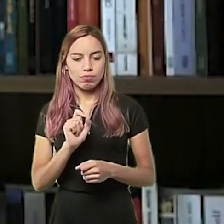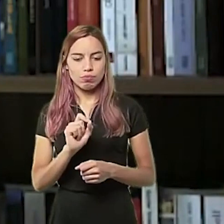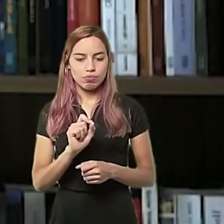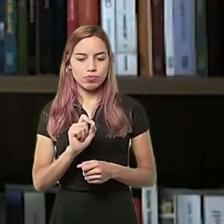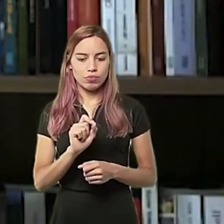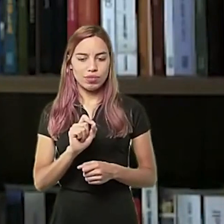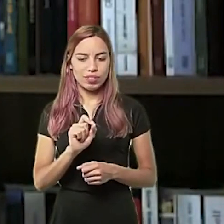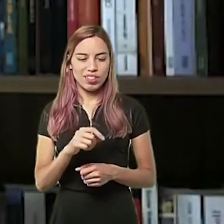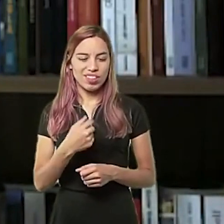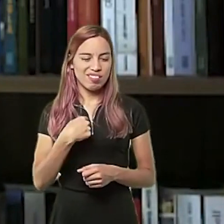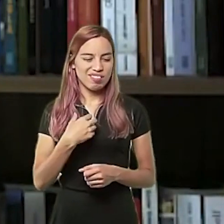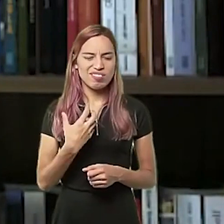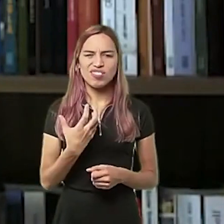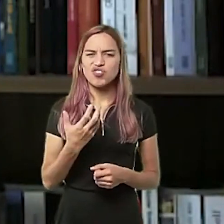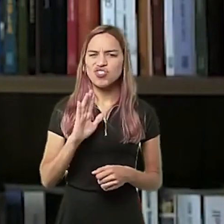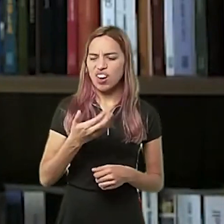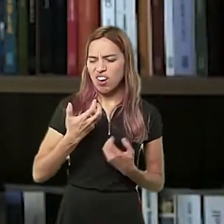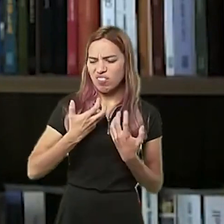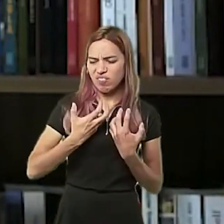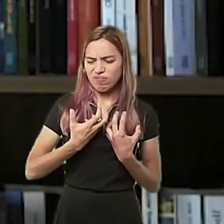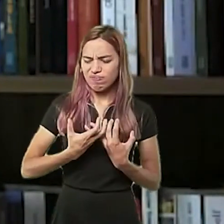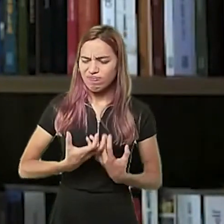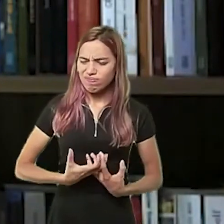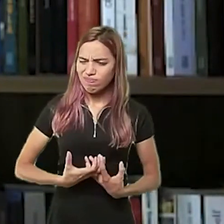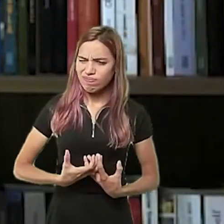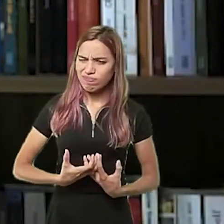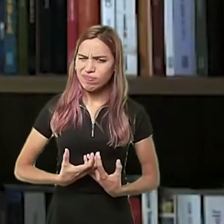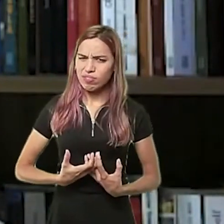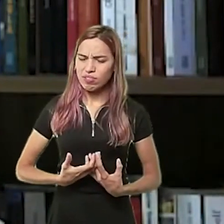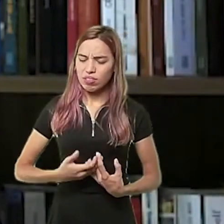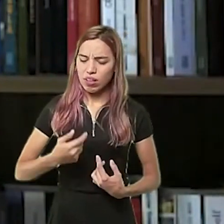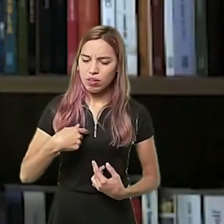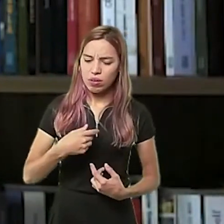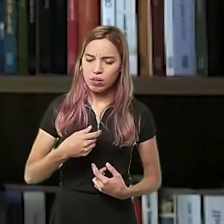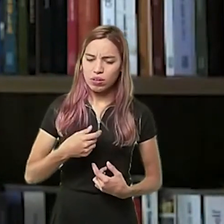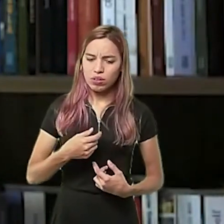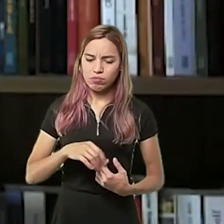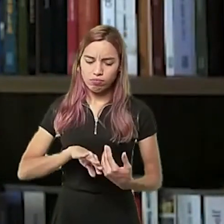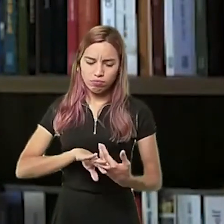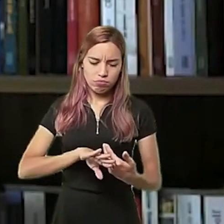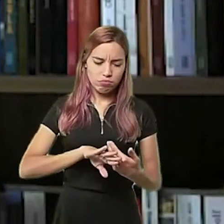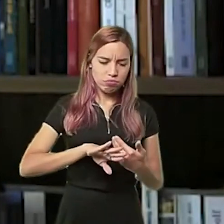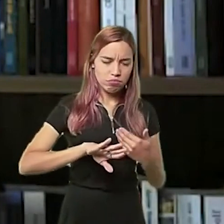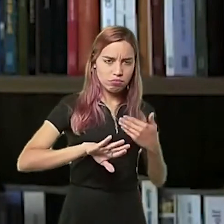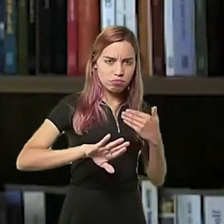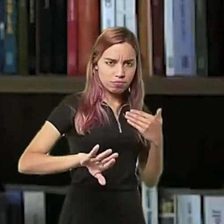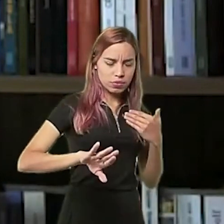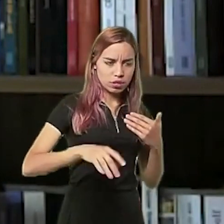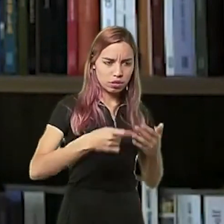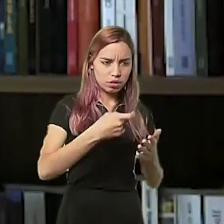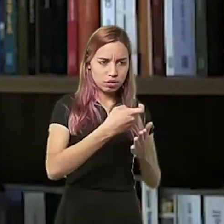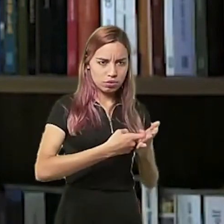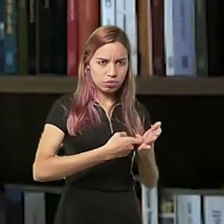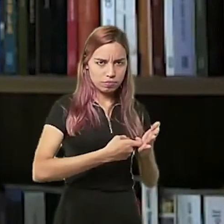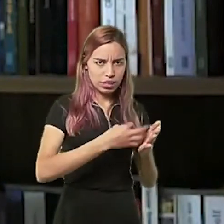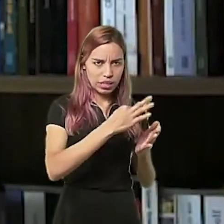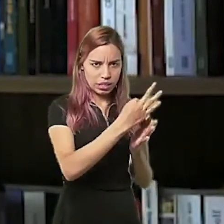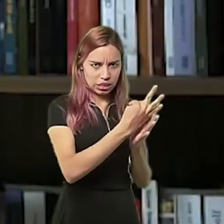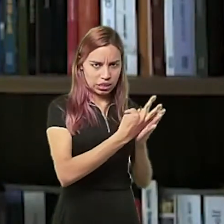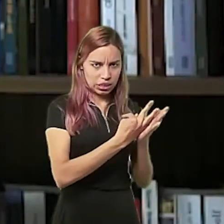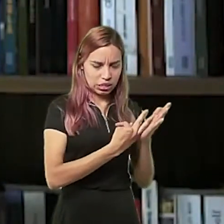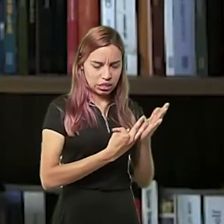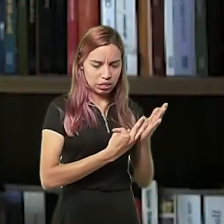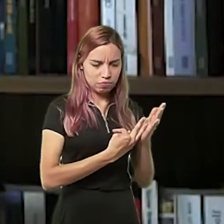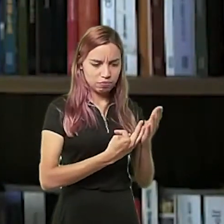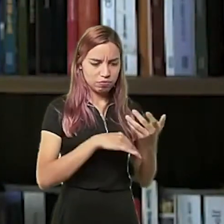também daquilo, né? E aí eu me dei 3 meses longe da tese e escrevi 7